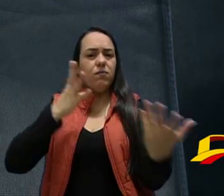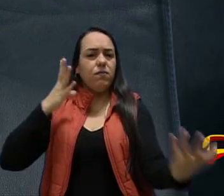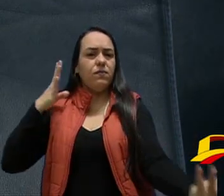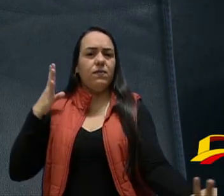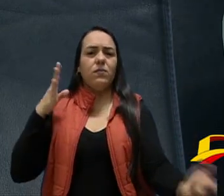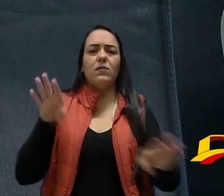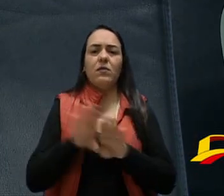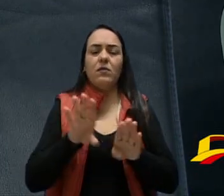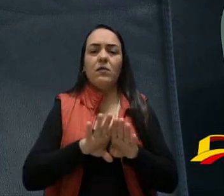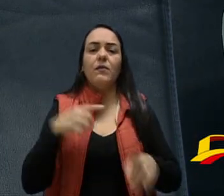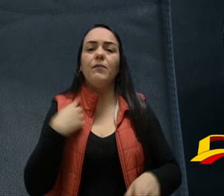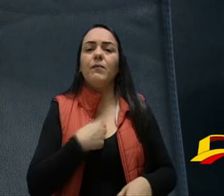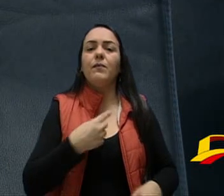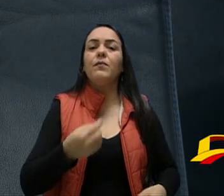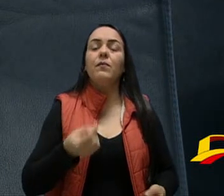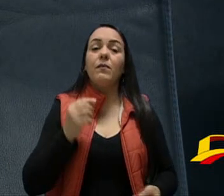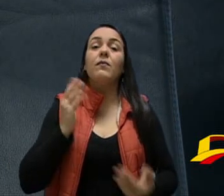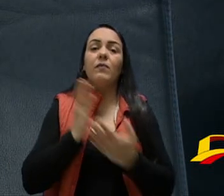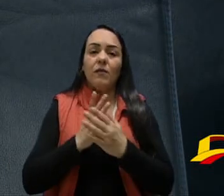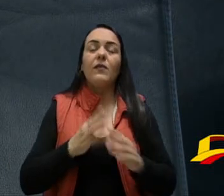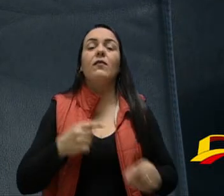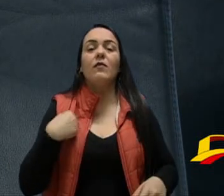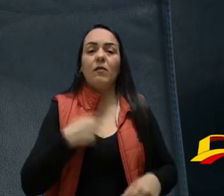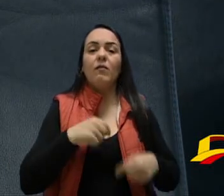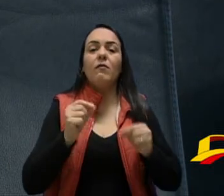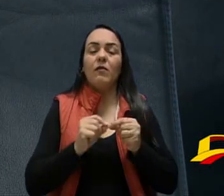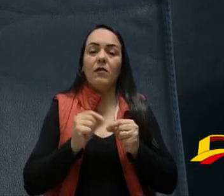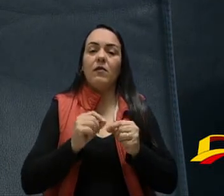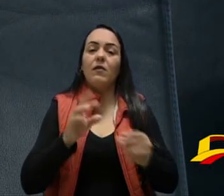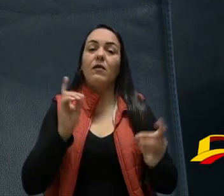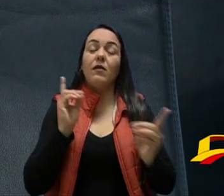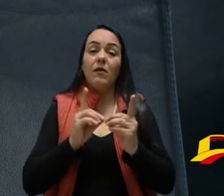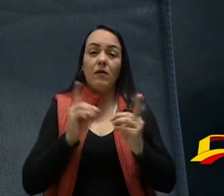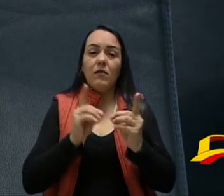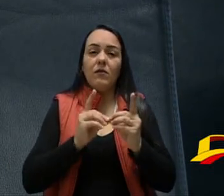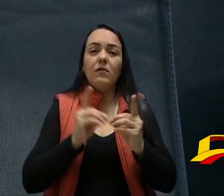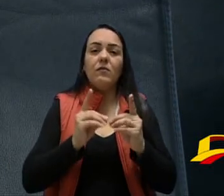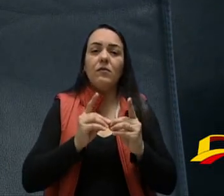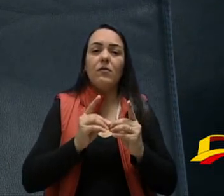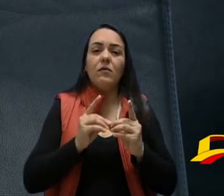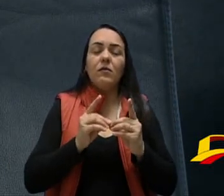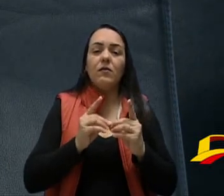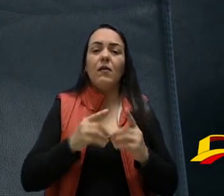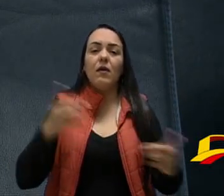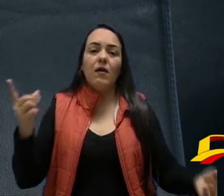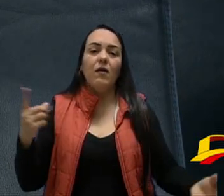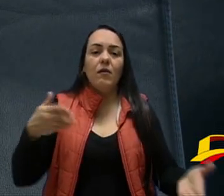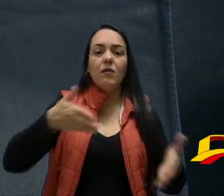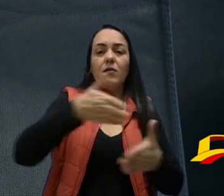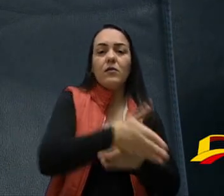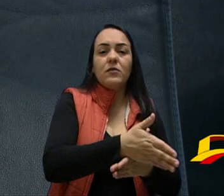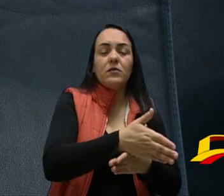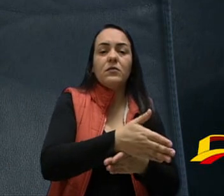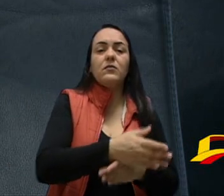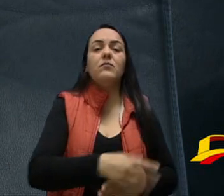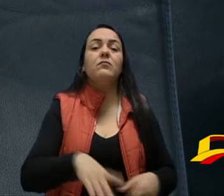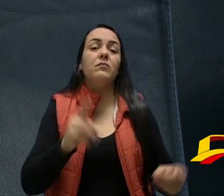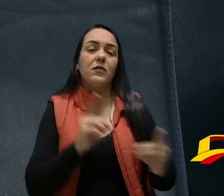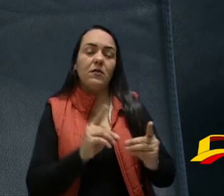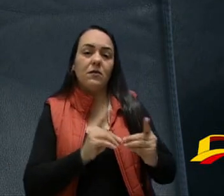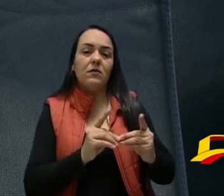nós estamos fazendo que a gente chama de acesso avançado o que é a demanda espontânea das pessoas